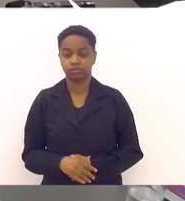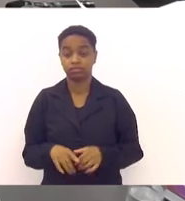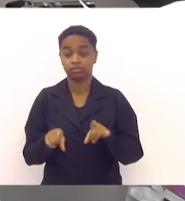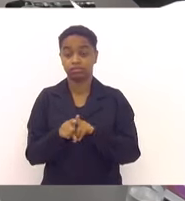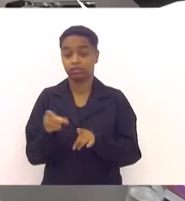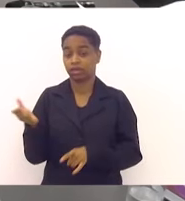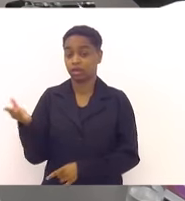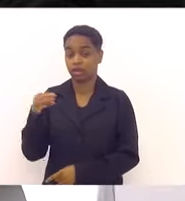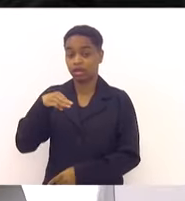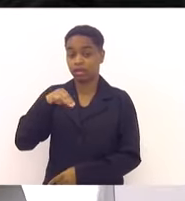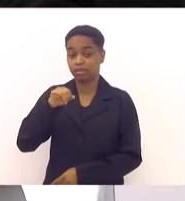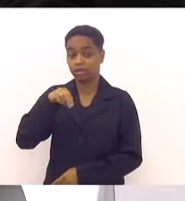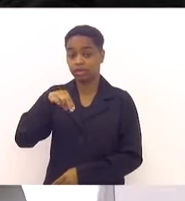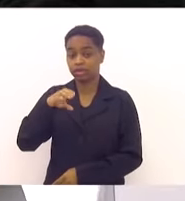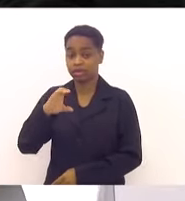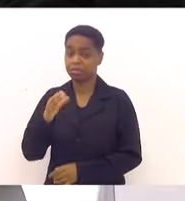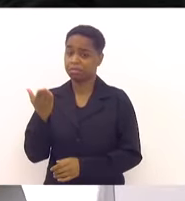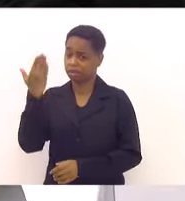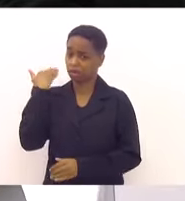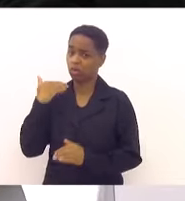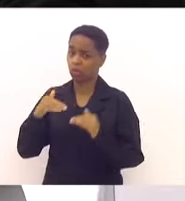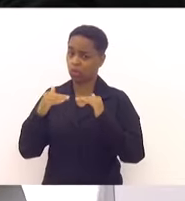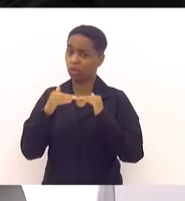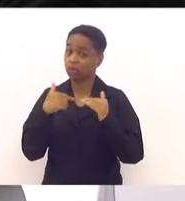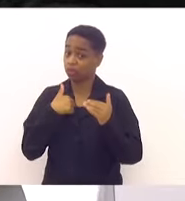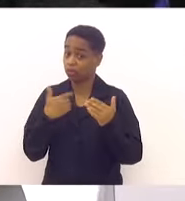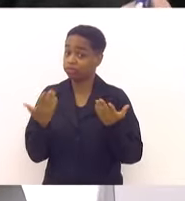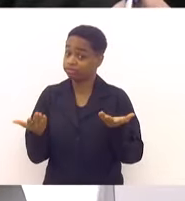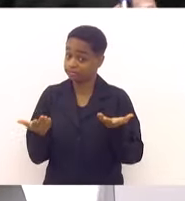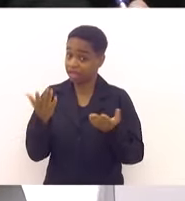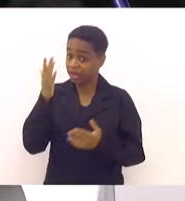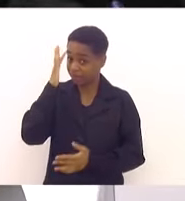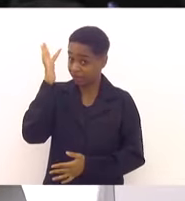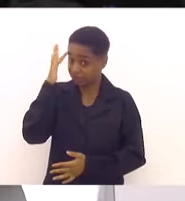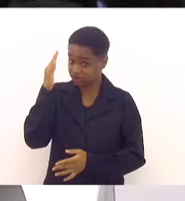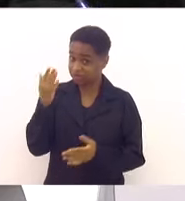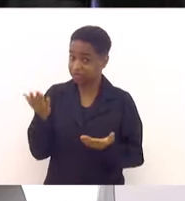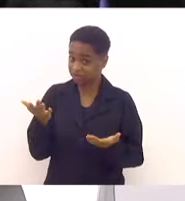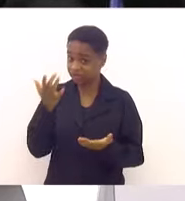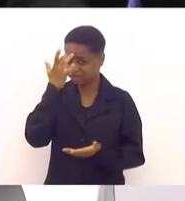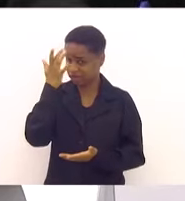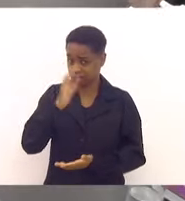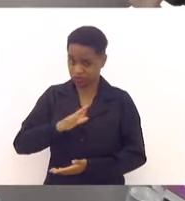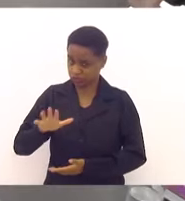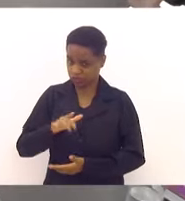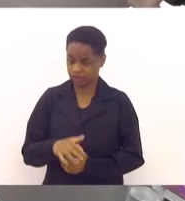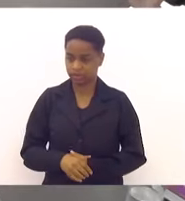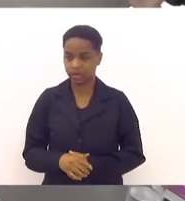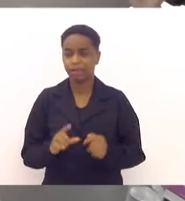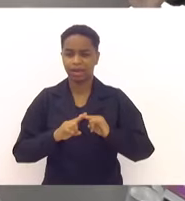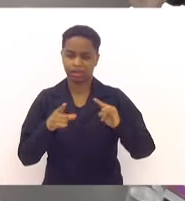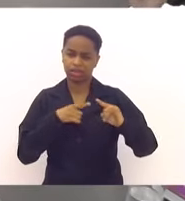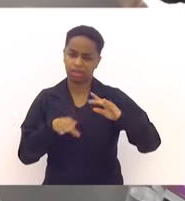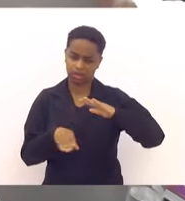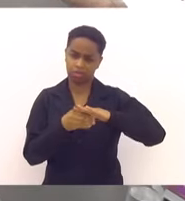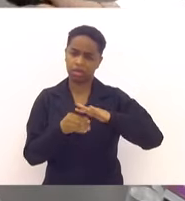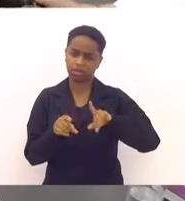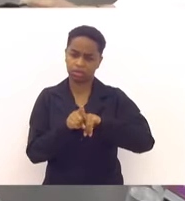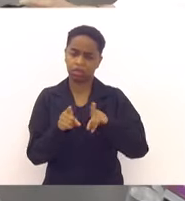Mink conseguiu, à época, concordar comigo. Você veja como é que não foi fácil. Mas a gente fez emendas, chegamos a um acordo